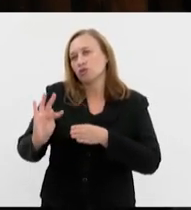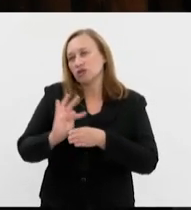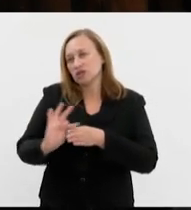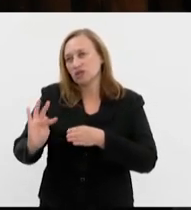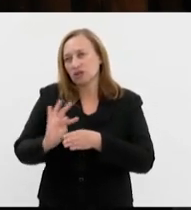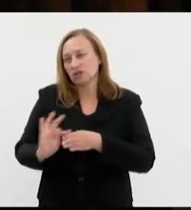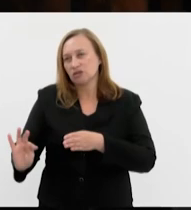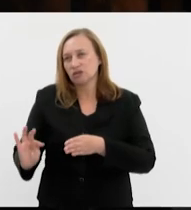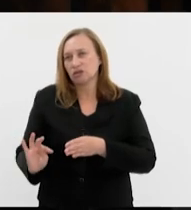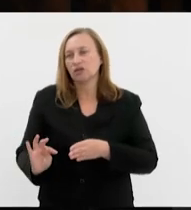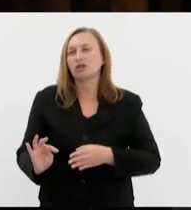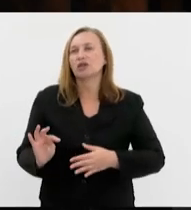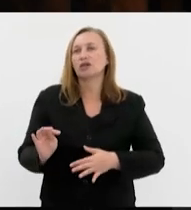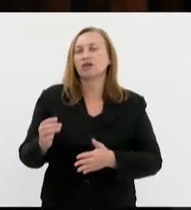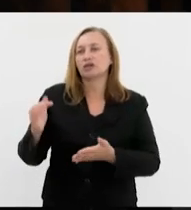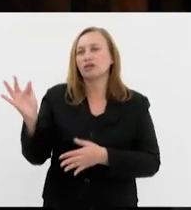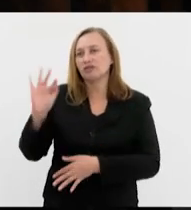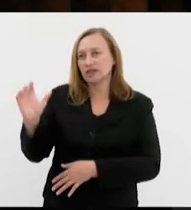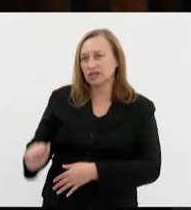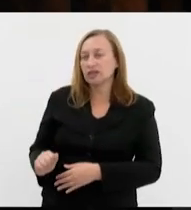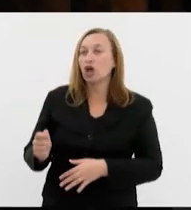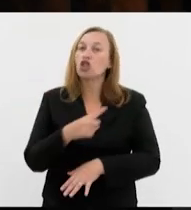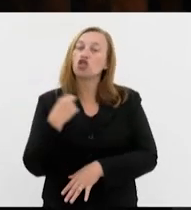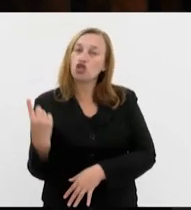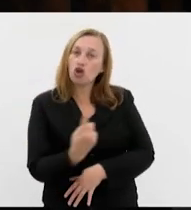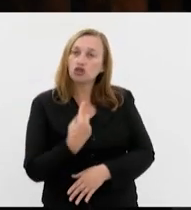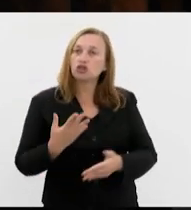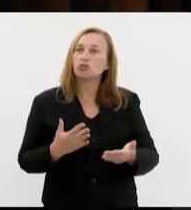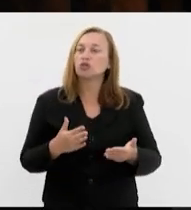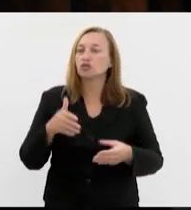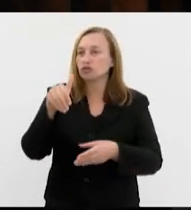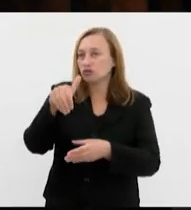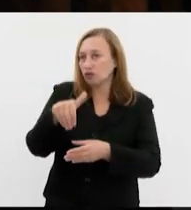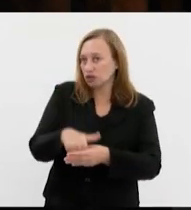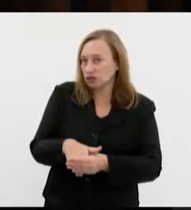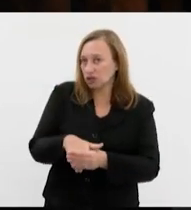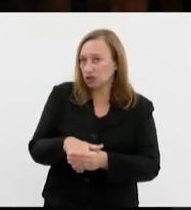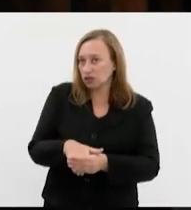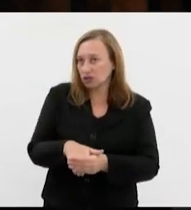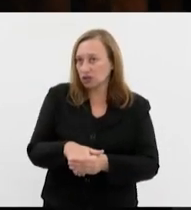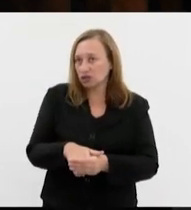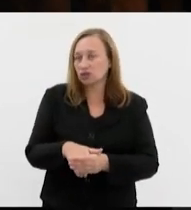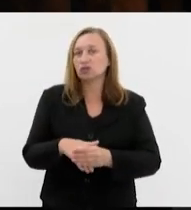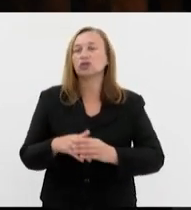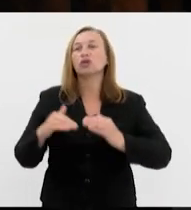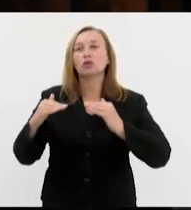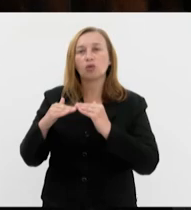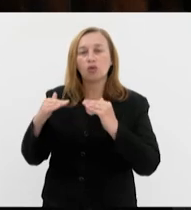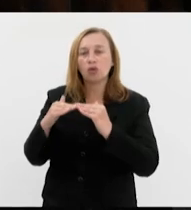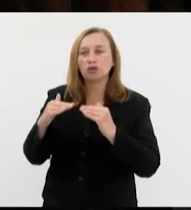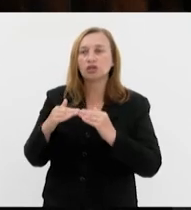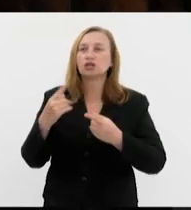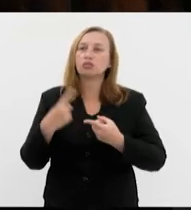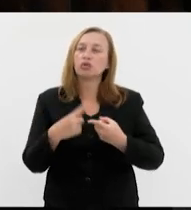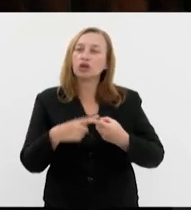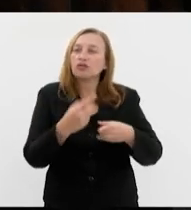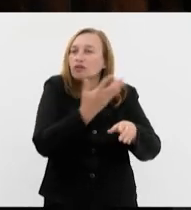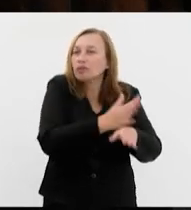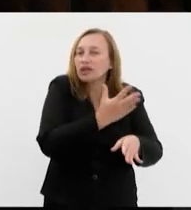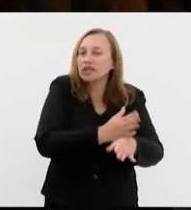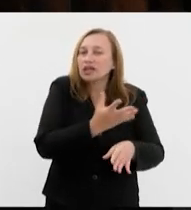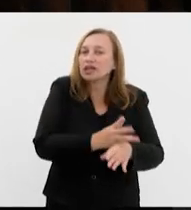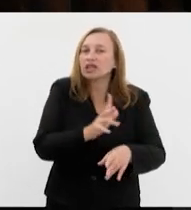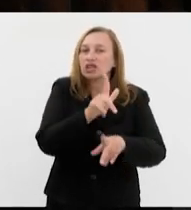bancada do PSOL estamos votando favoravelmente, porque são reduções de impostos que são praticadas em diferentes estados